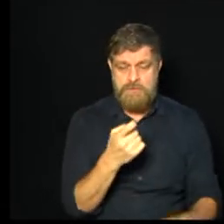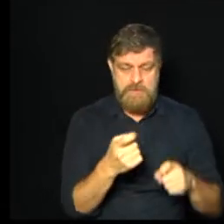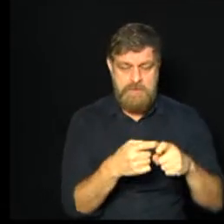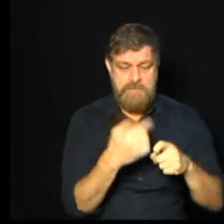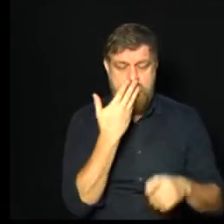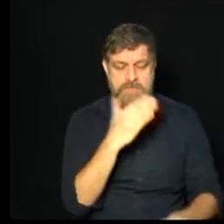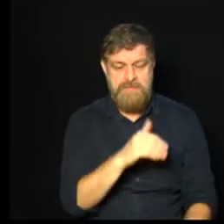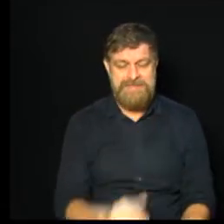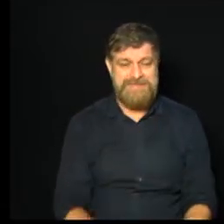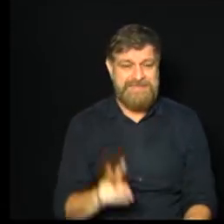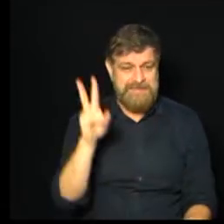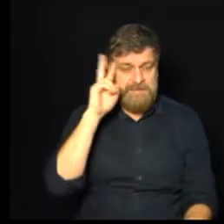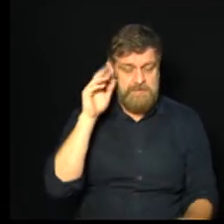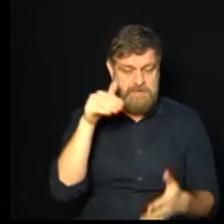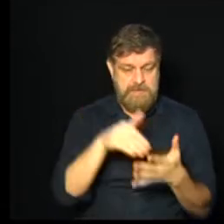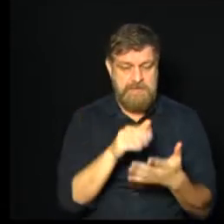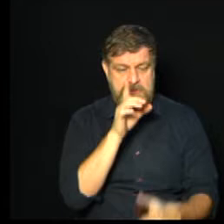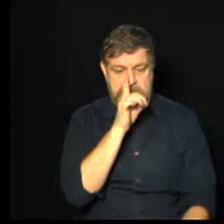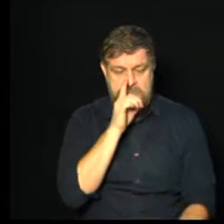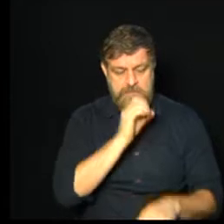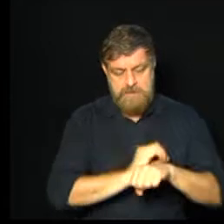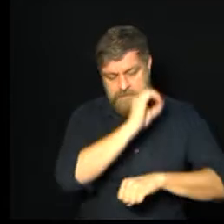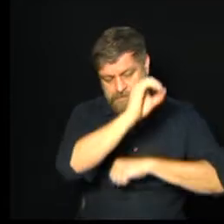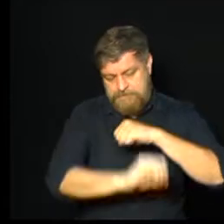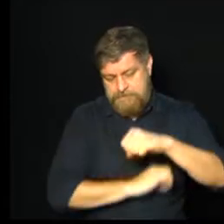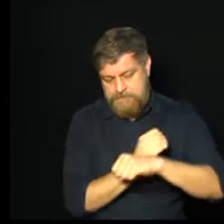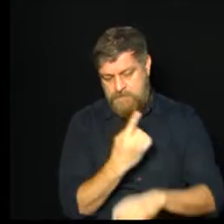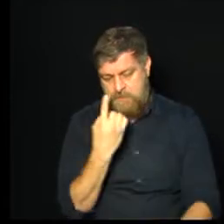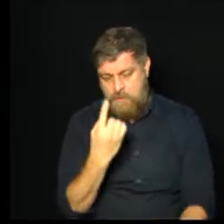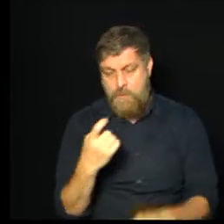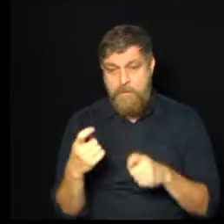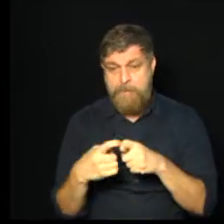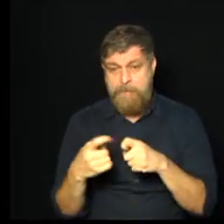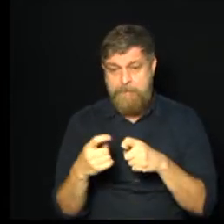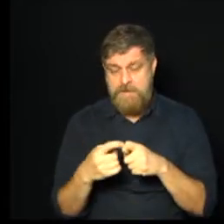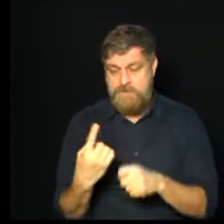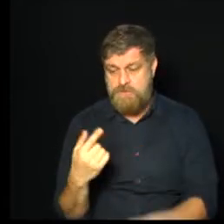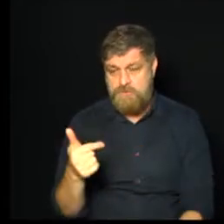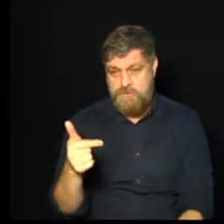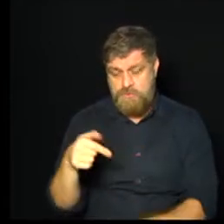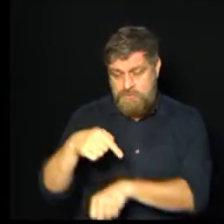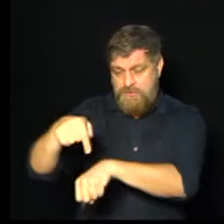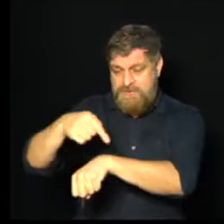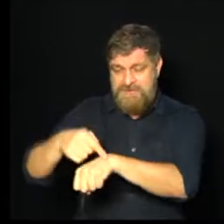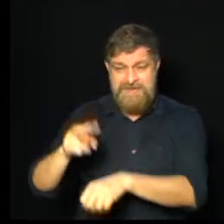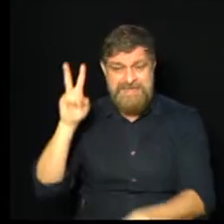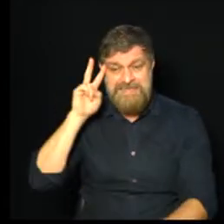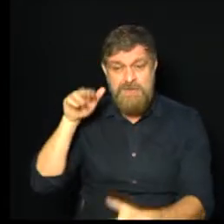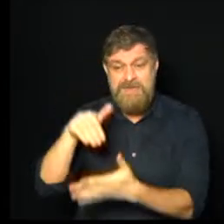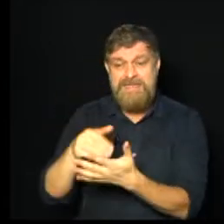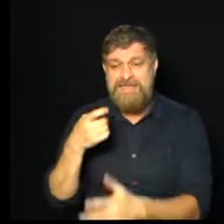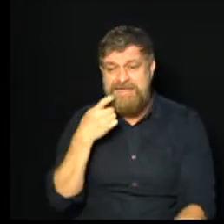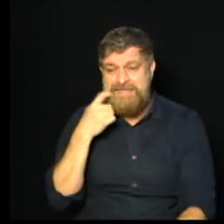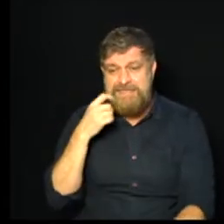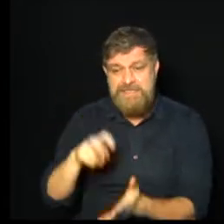segunda a domingo, 24 horas. 1 pediatra, 12 horas, de segunda a sexta, diurno.